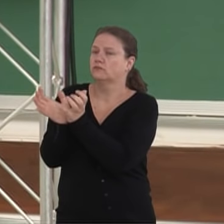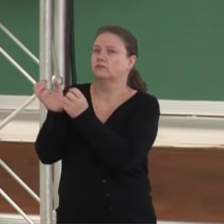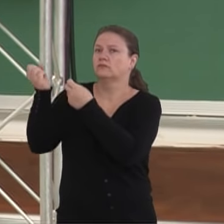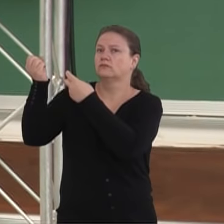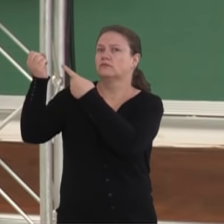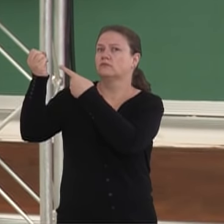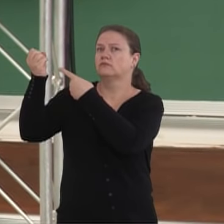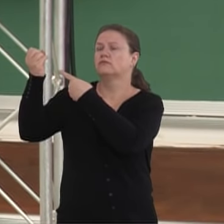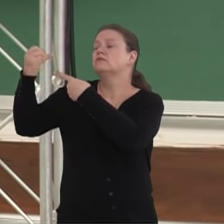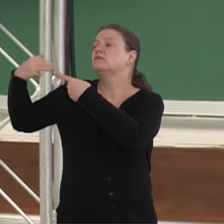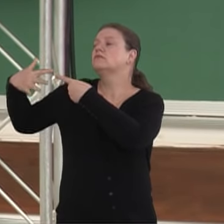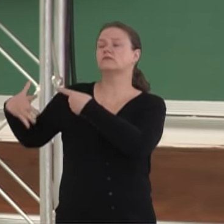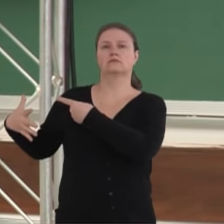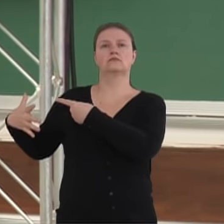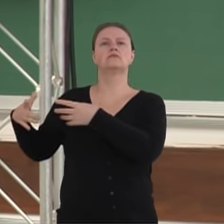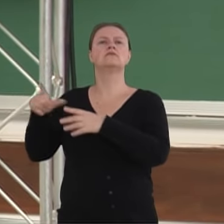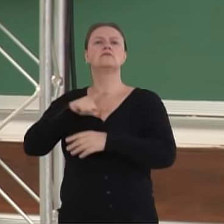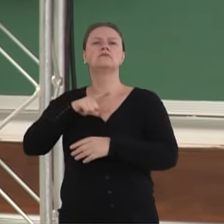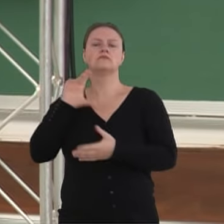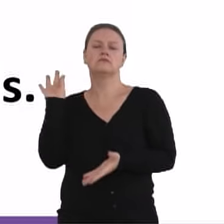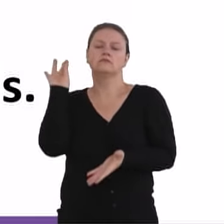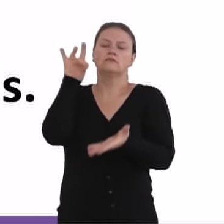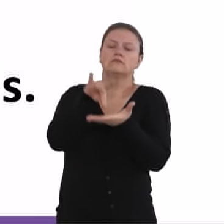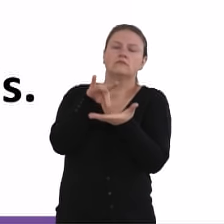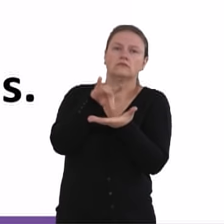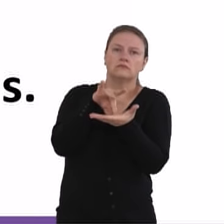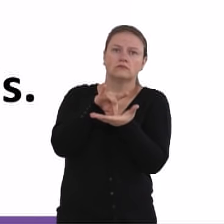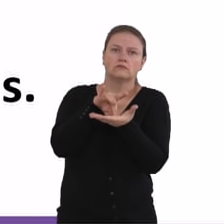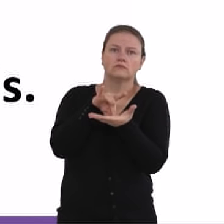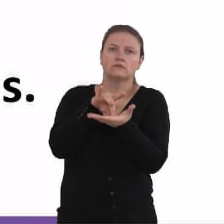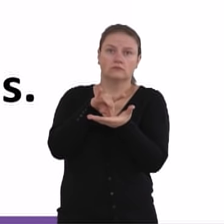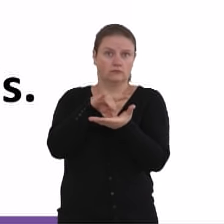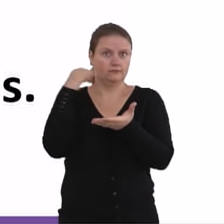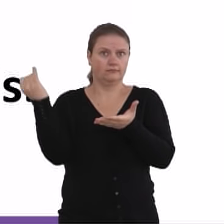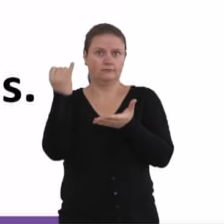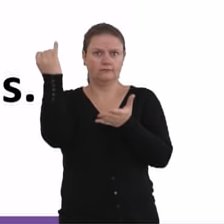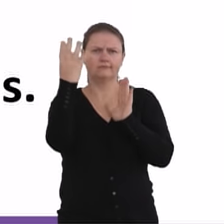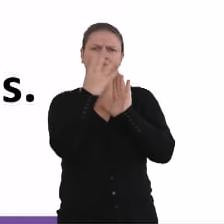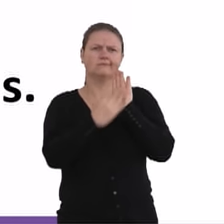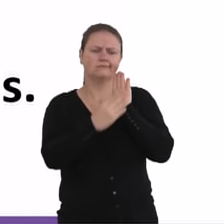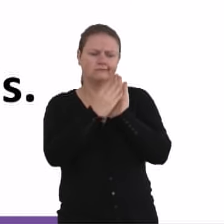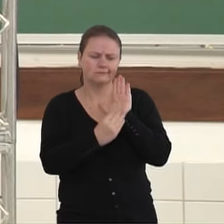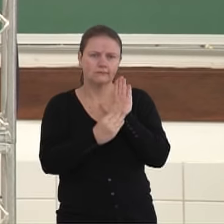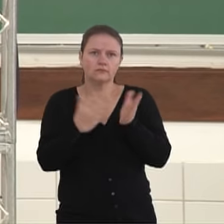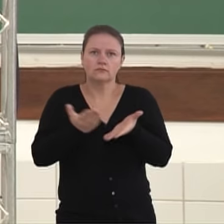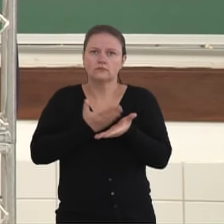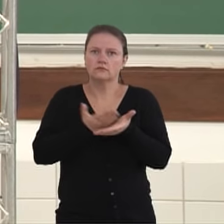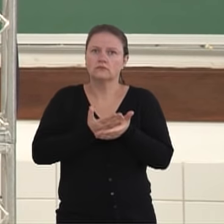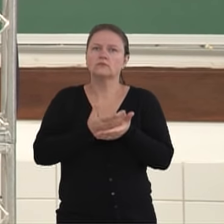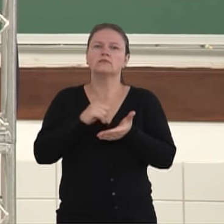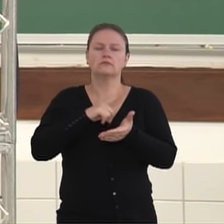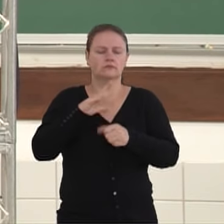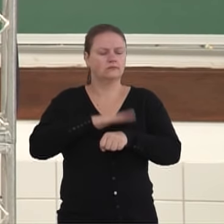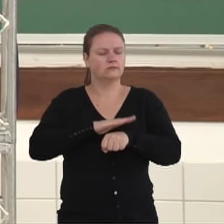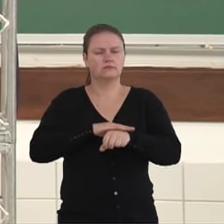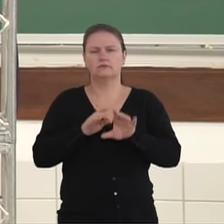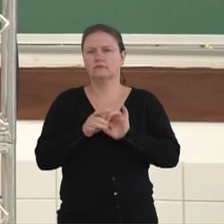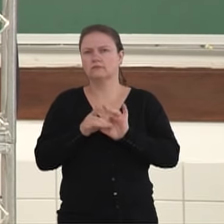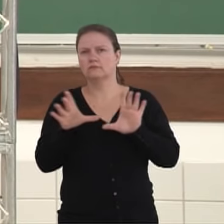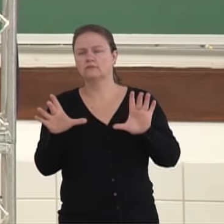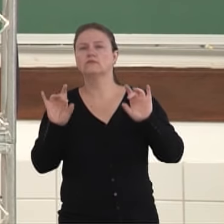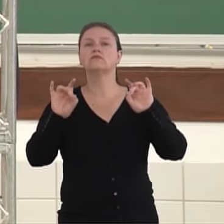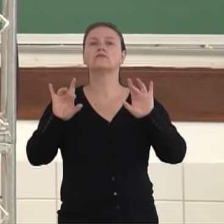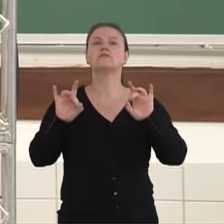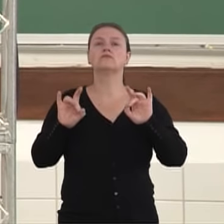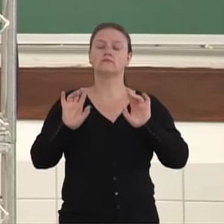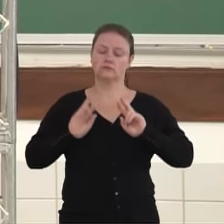quê? Os números reais. Então, isso é importante vocês copiarem no caderno. Eu vou dar um tempo para vocês, só para a gente